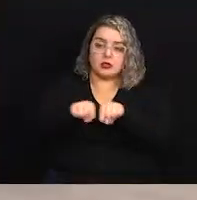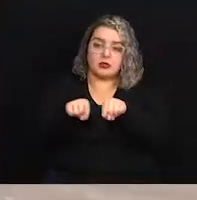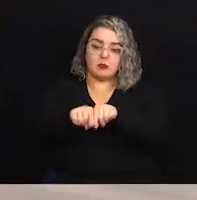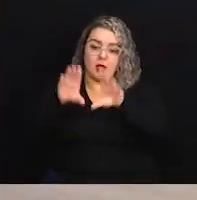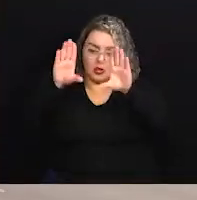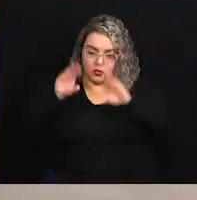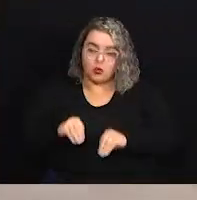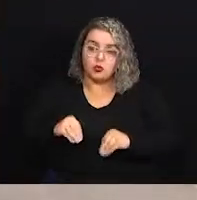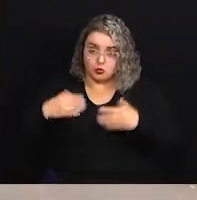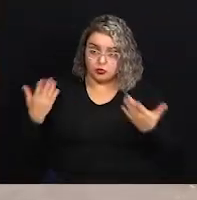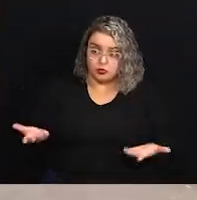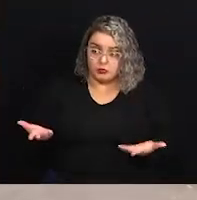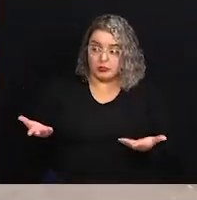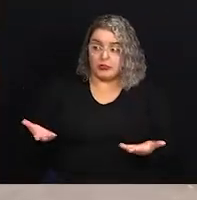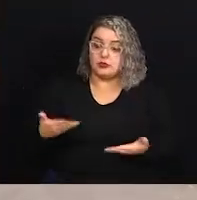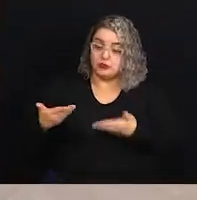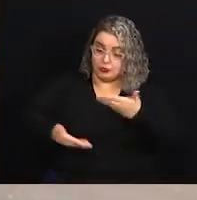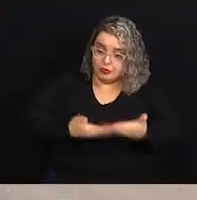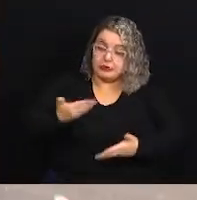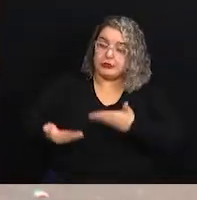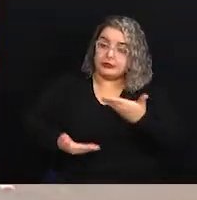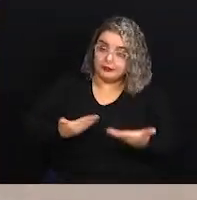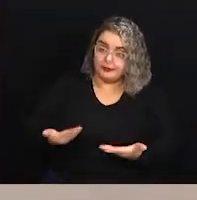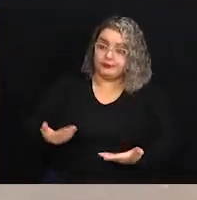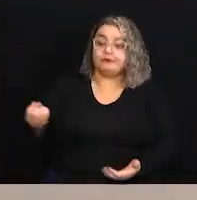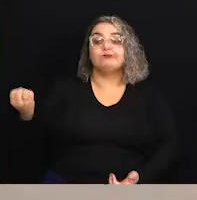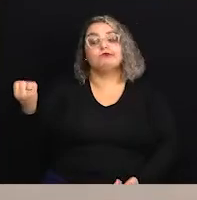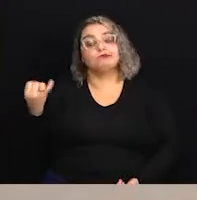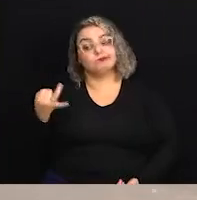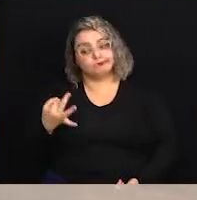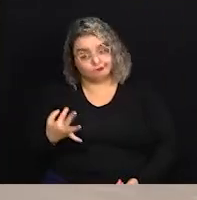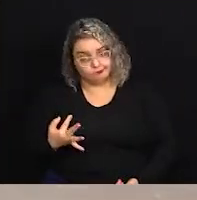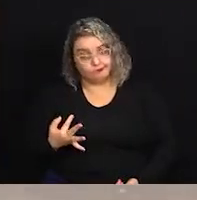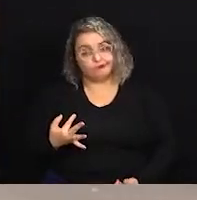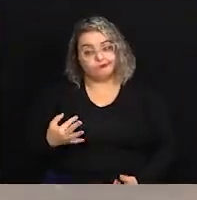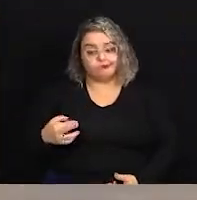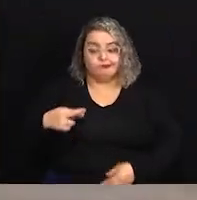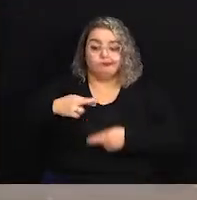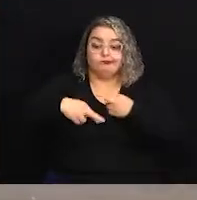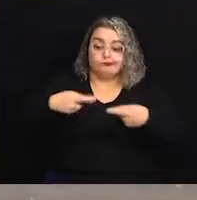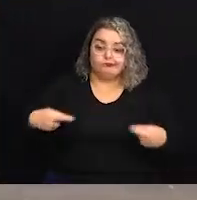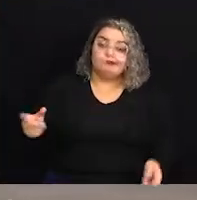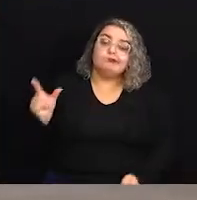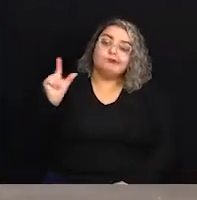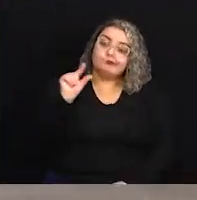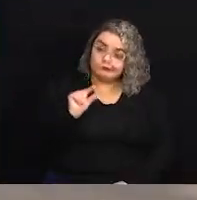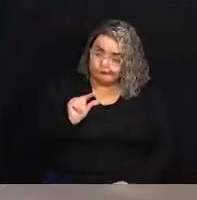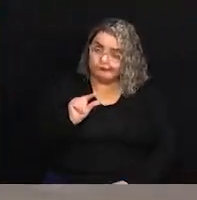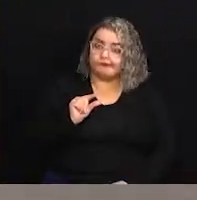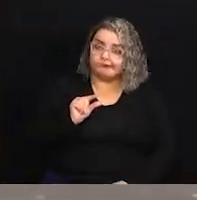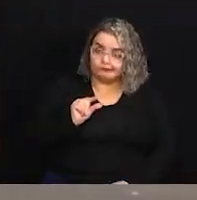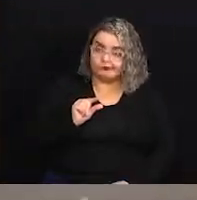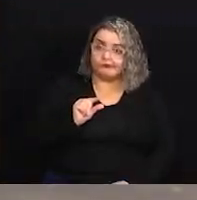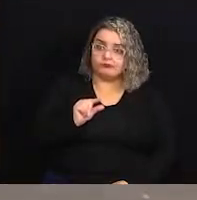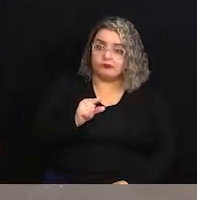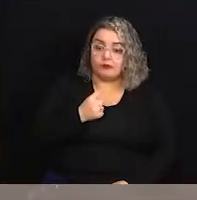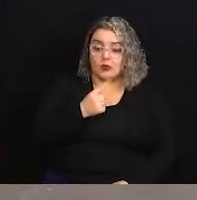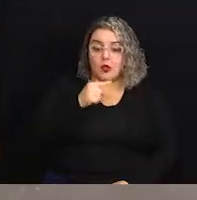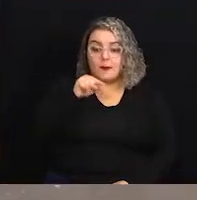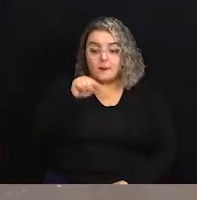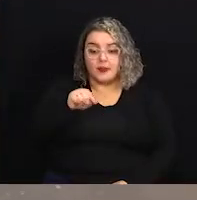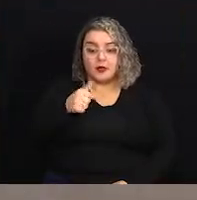noturno. Mas mesmo com esse serviço, a quantidade que vai para a reciclagem é pouca. São